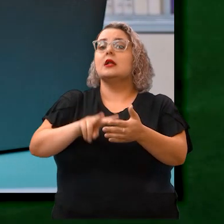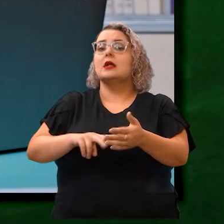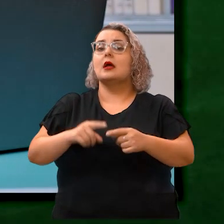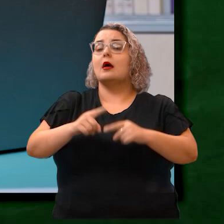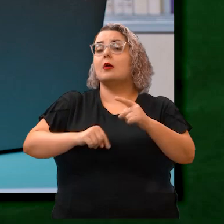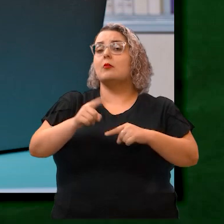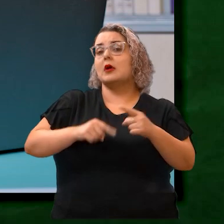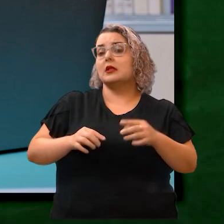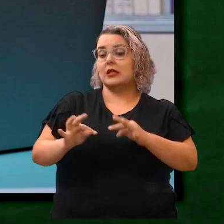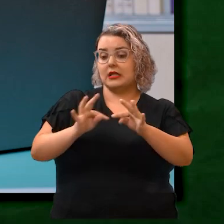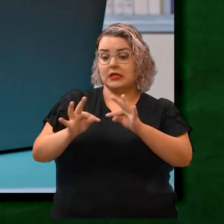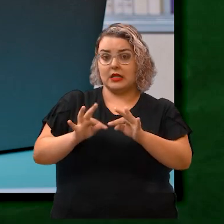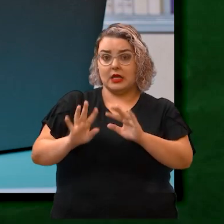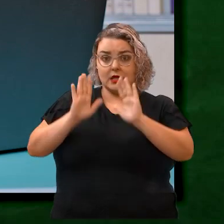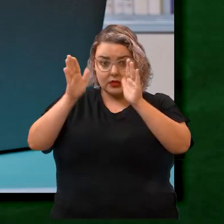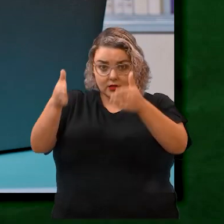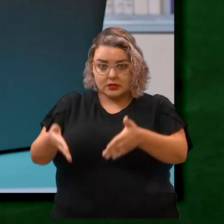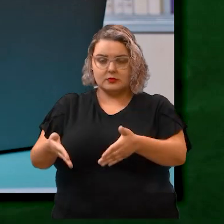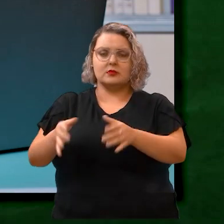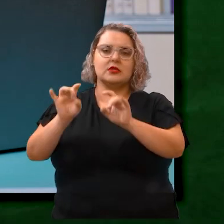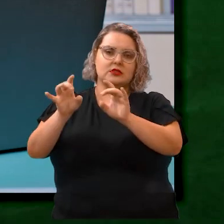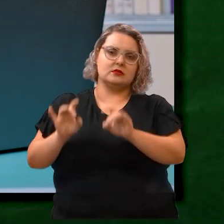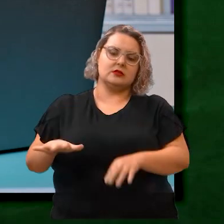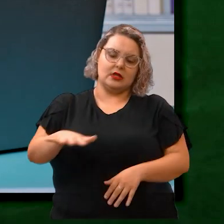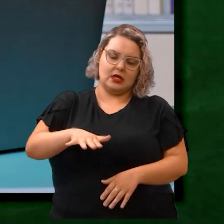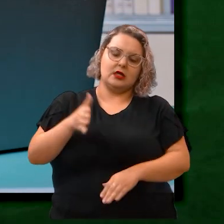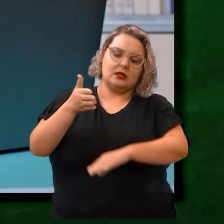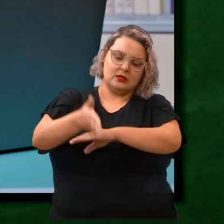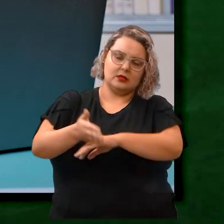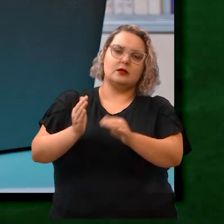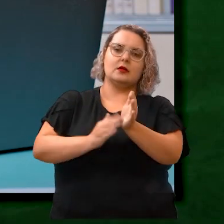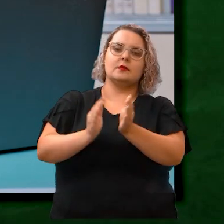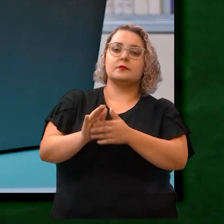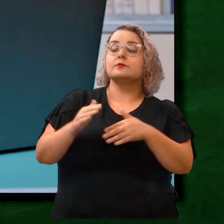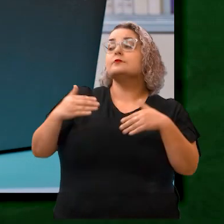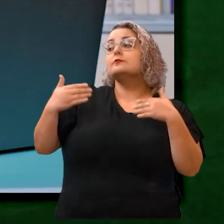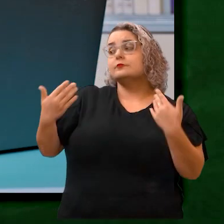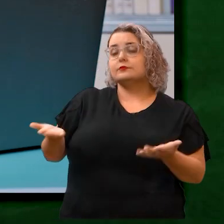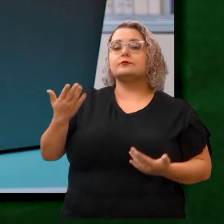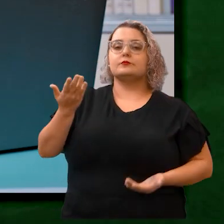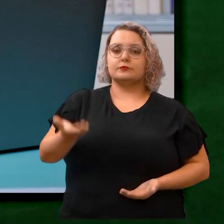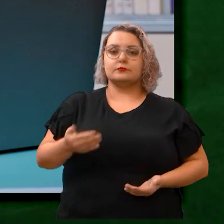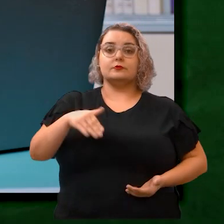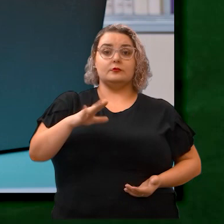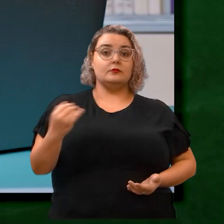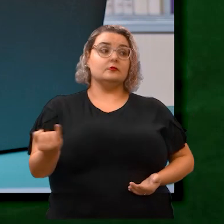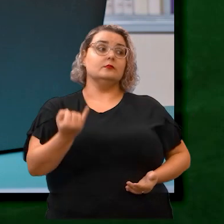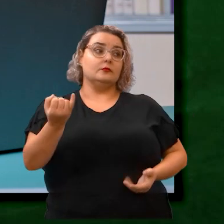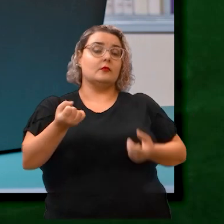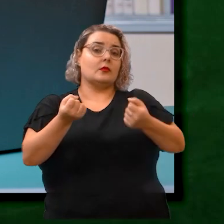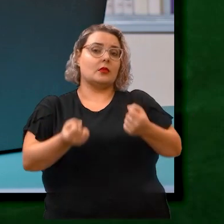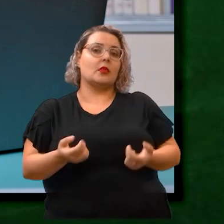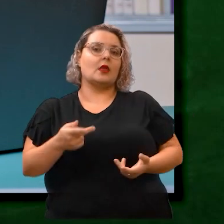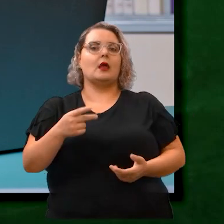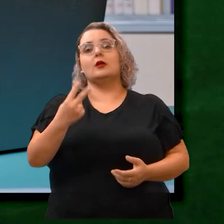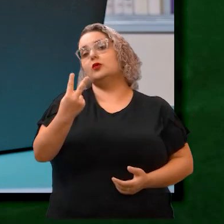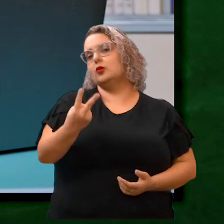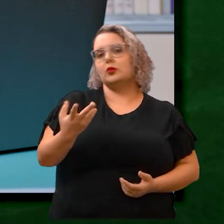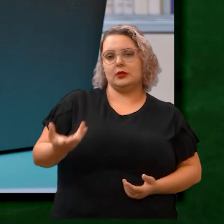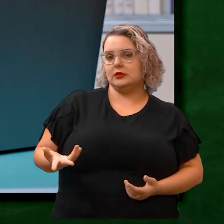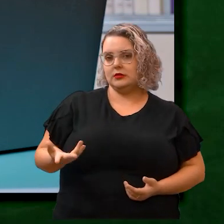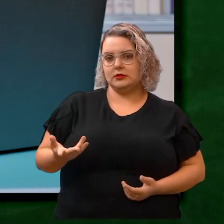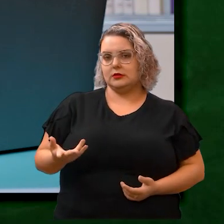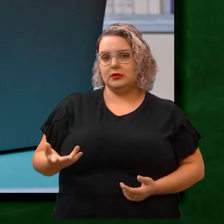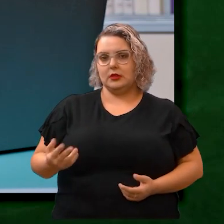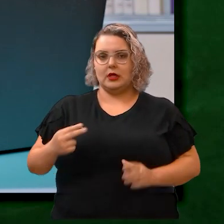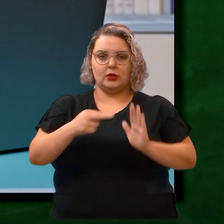que você quer na área que você quer entrar entendeu E daí no caso é que mais vale em termos de peso é peso dois